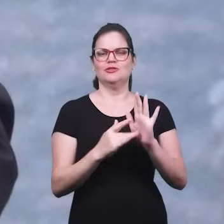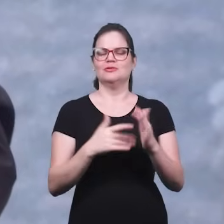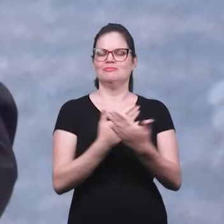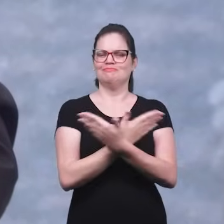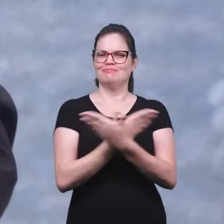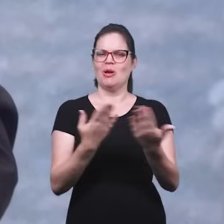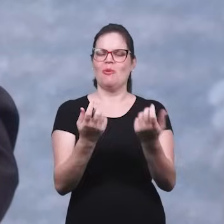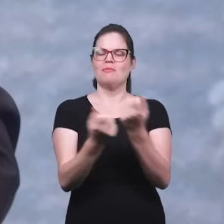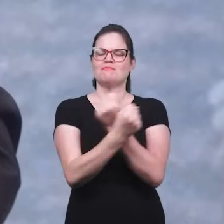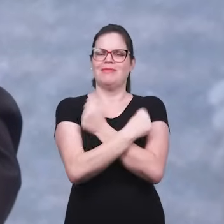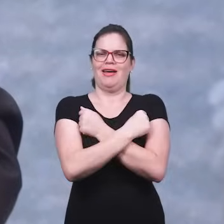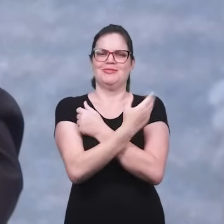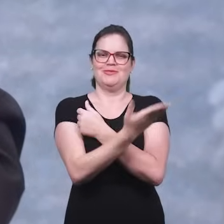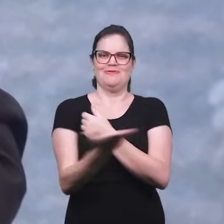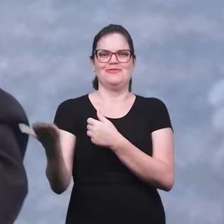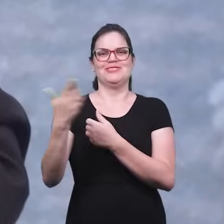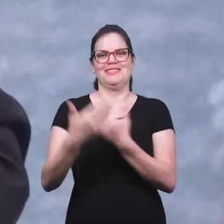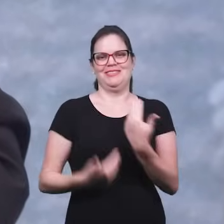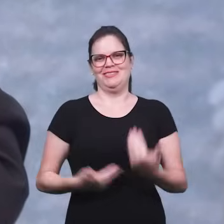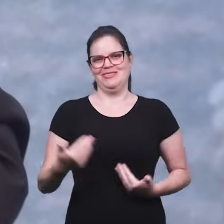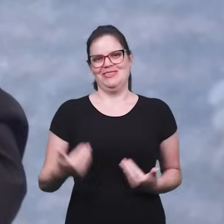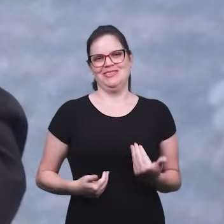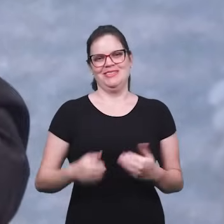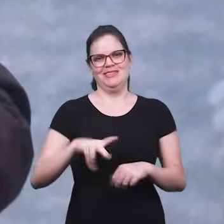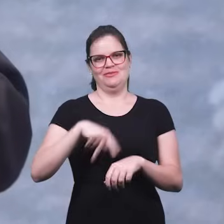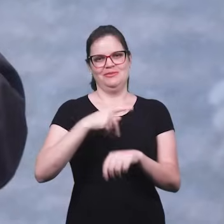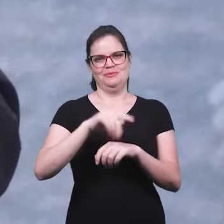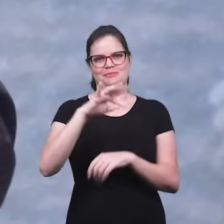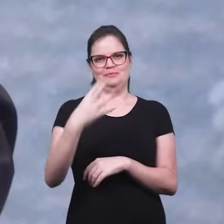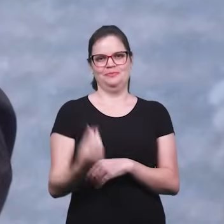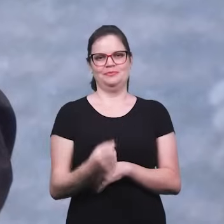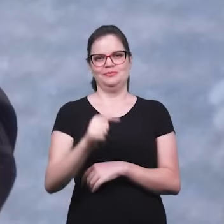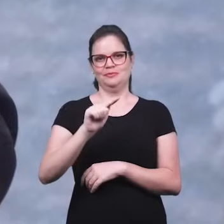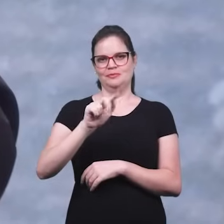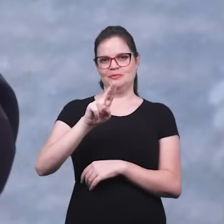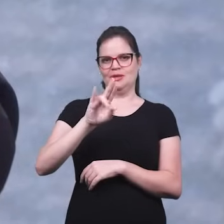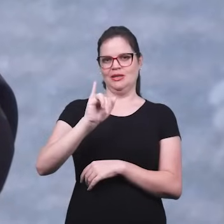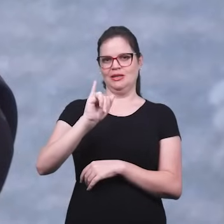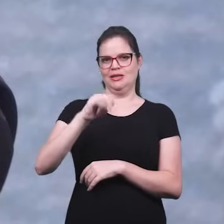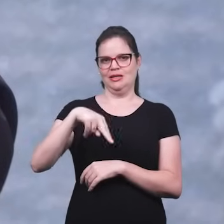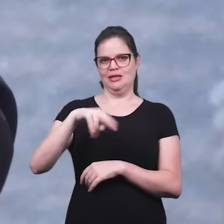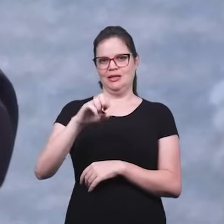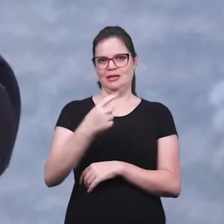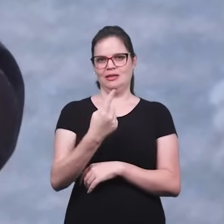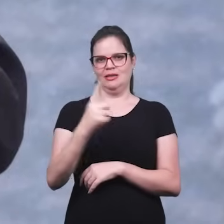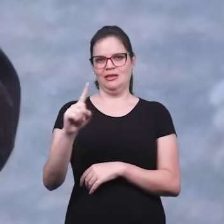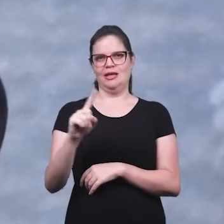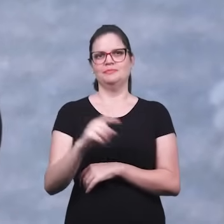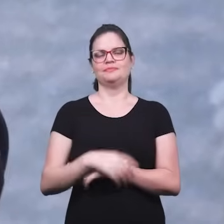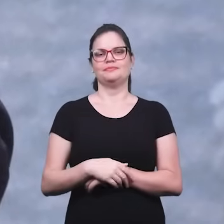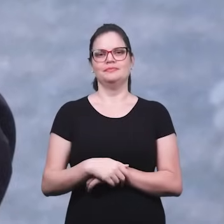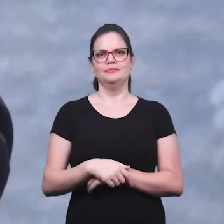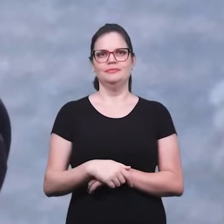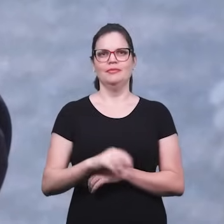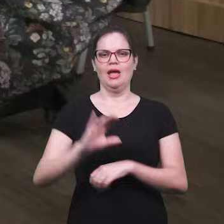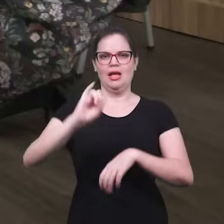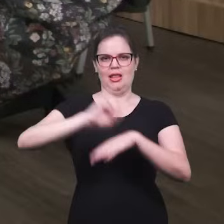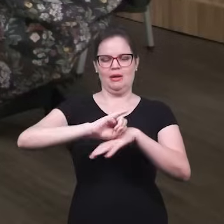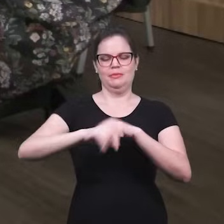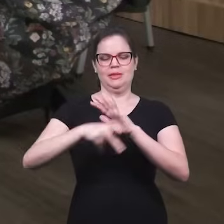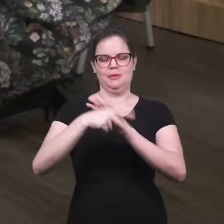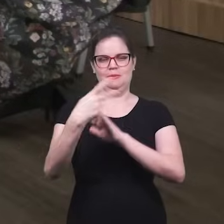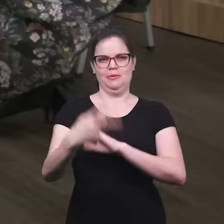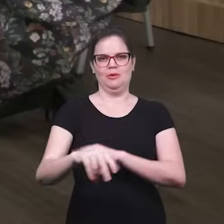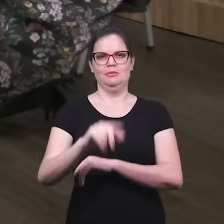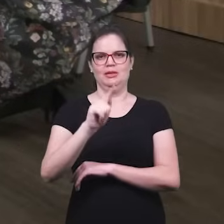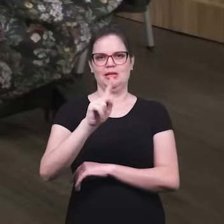abraço para você e para os nossos irmãos aí, né, neste país, na Guiné-Bissau. Ele é da cidade de Bissau, que é capital. Que é capital federal.